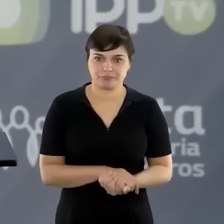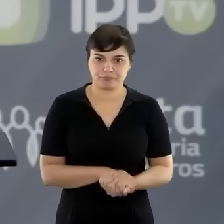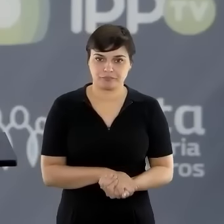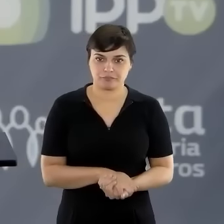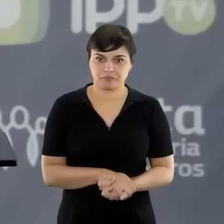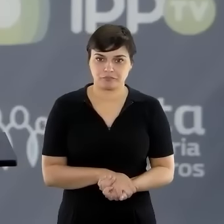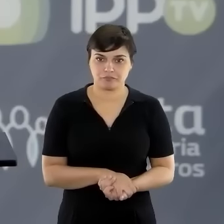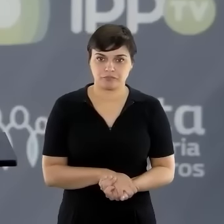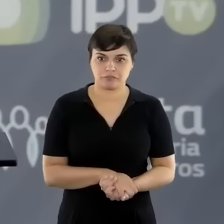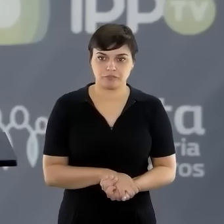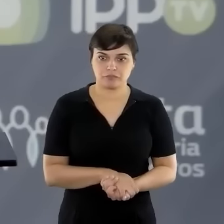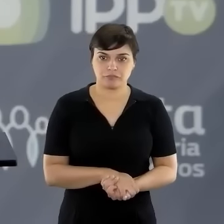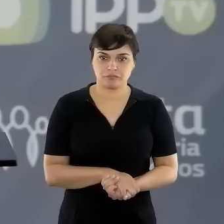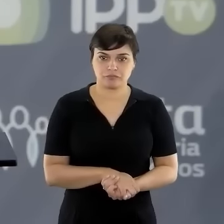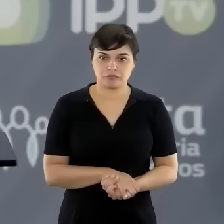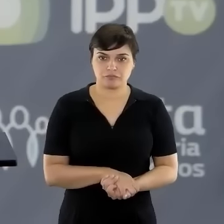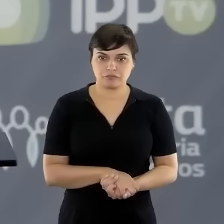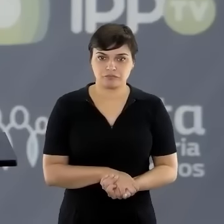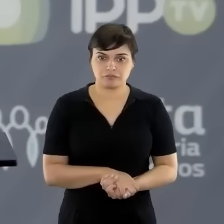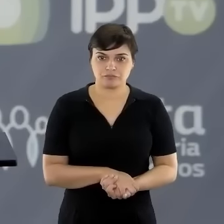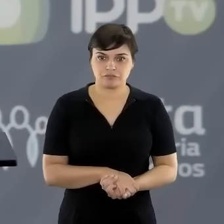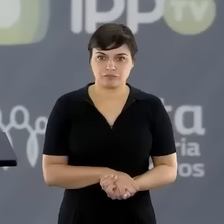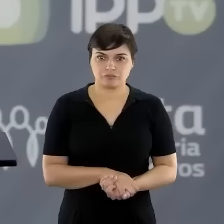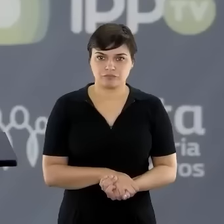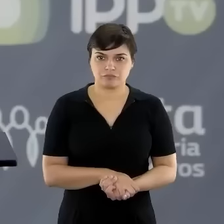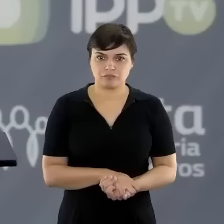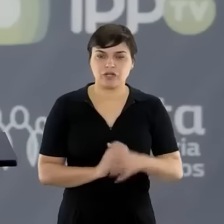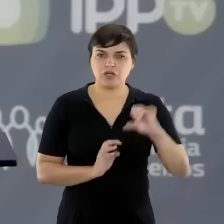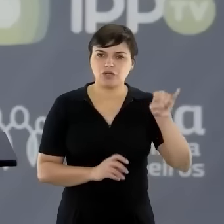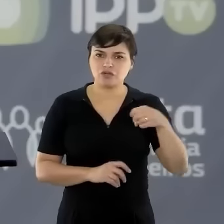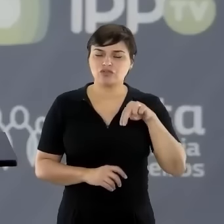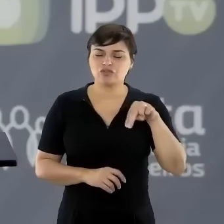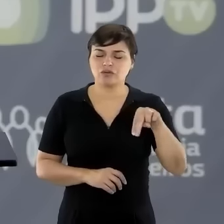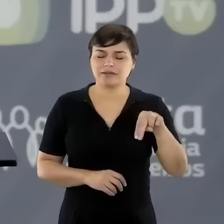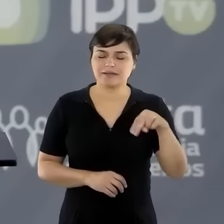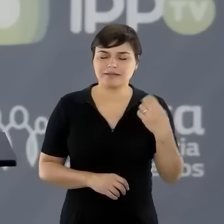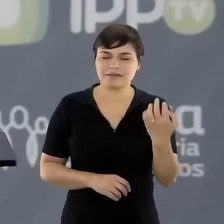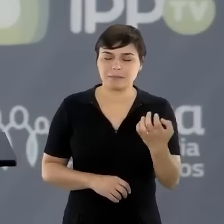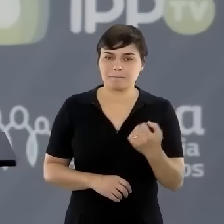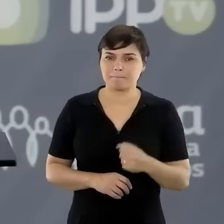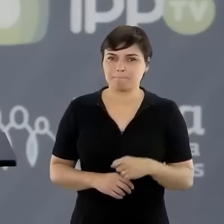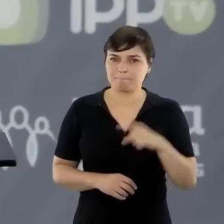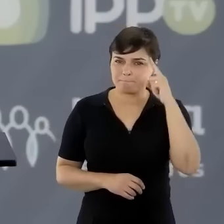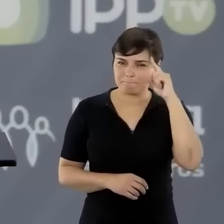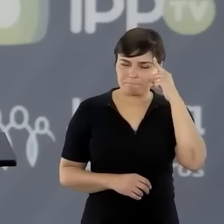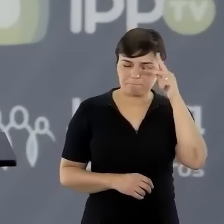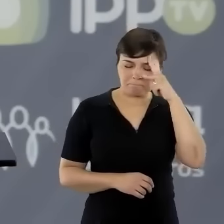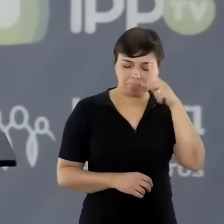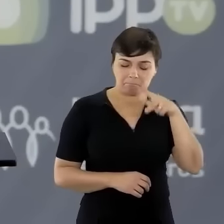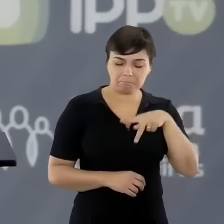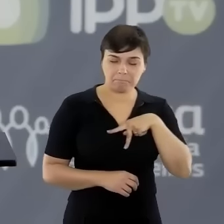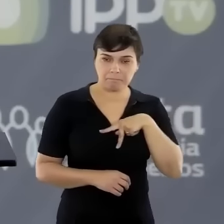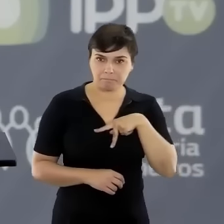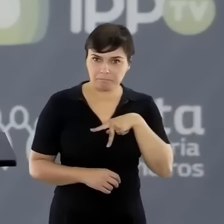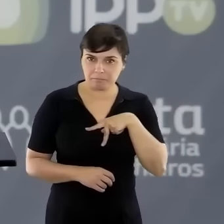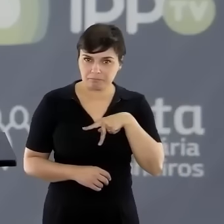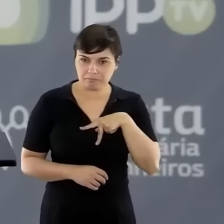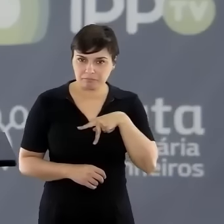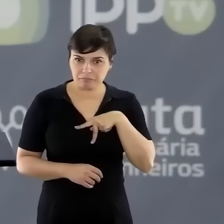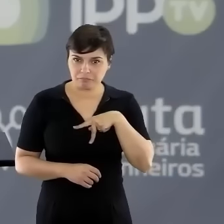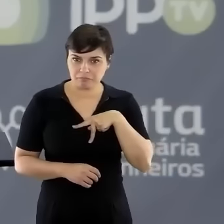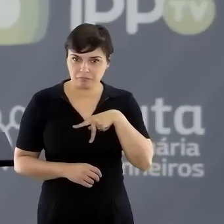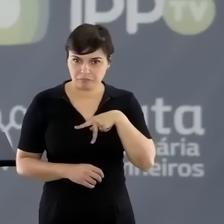morrer por causa da sua própria reputação porque na convicção dele era essa dde